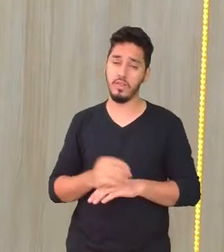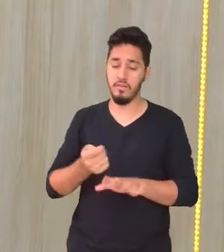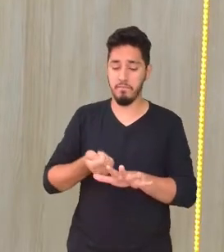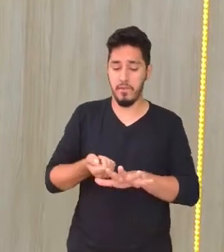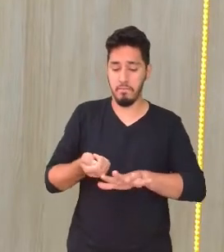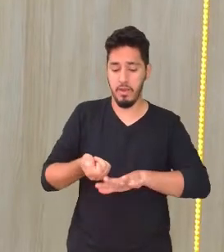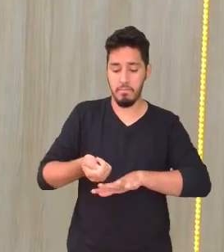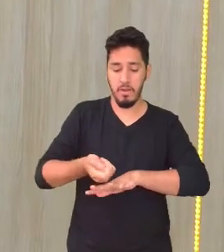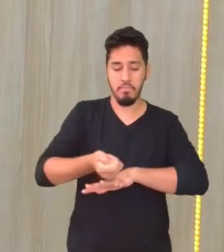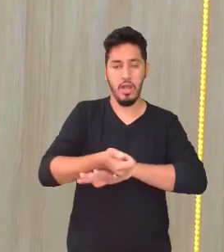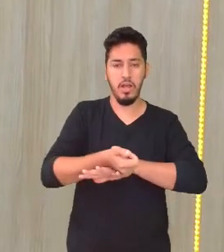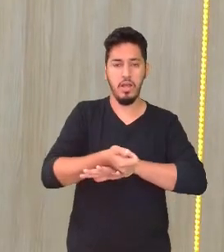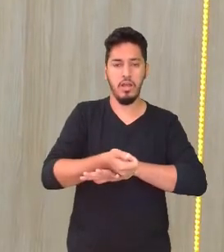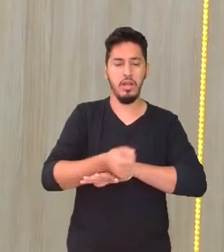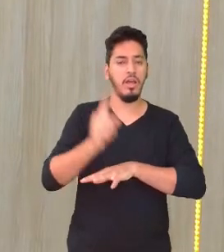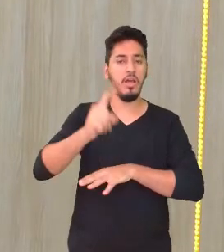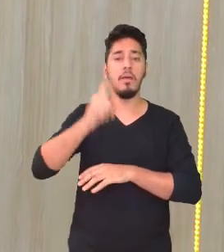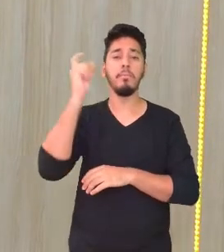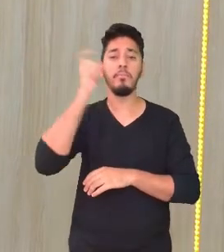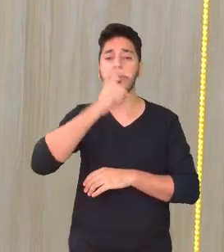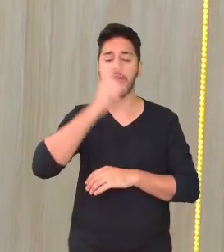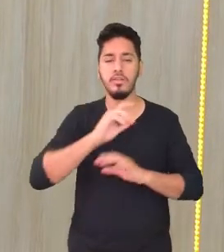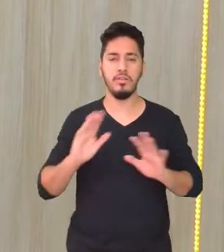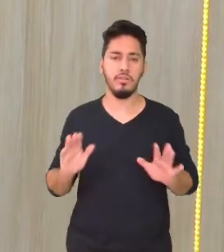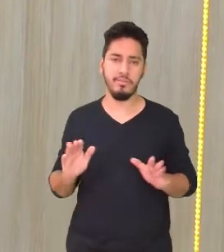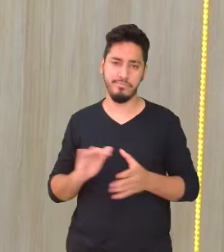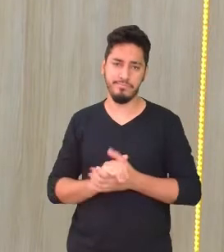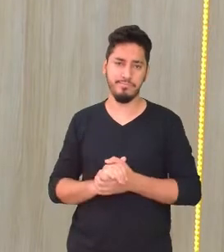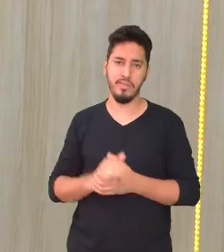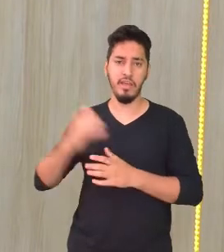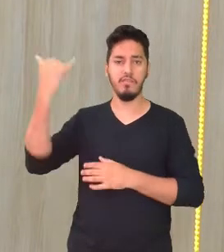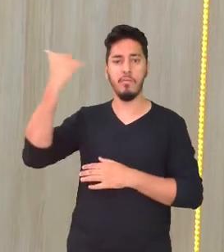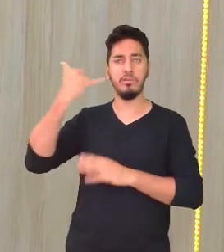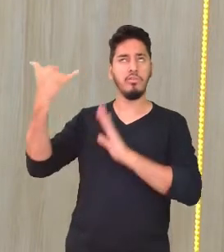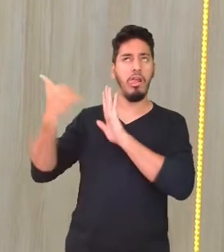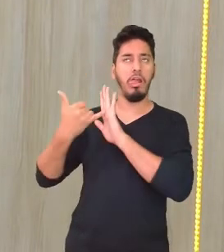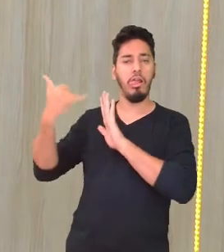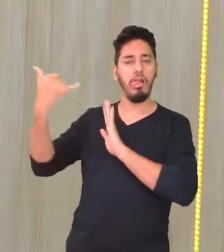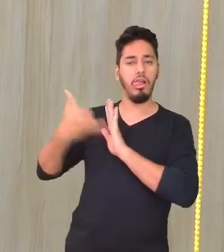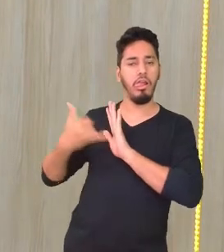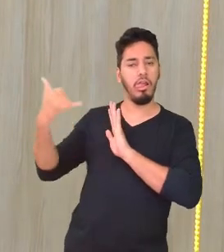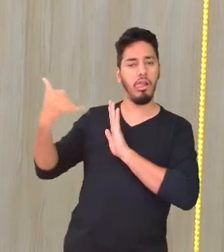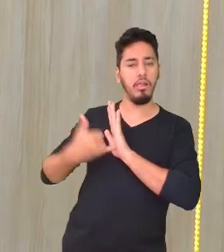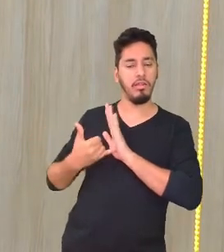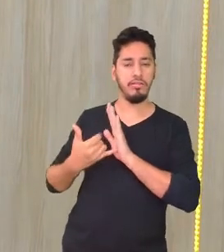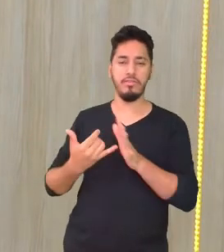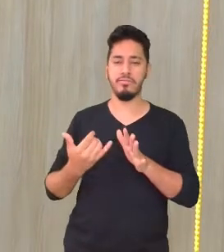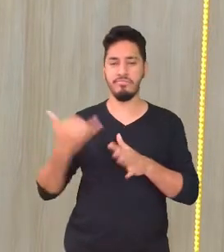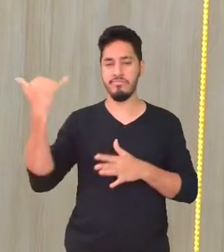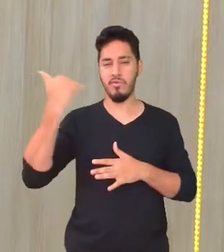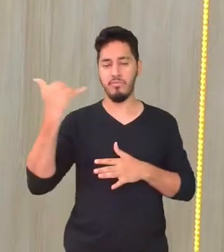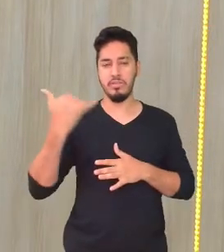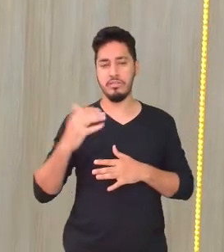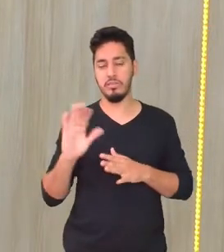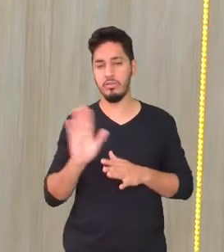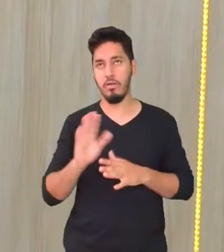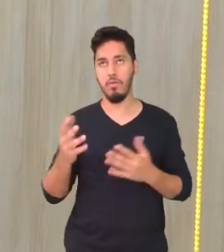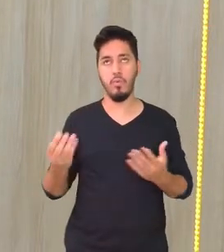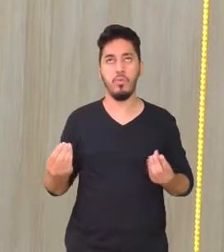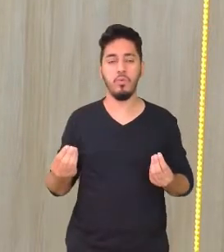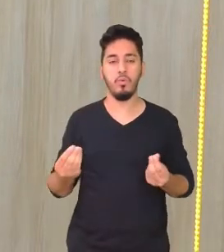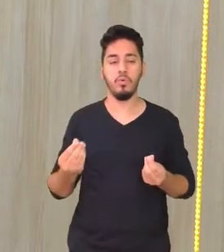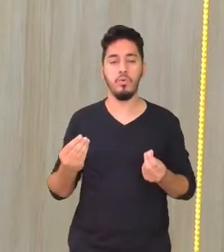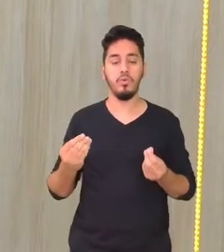nada menos do que mentira, né, ou desinformação, certa informação não